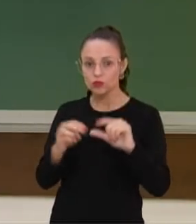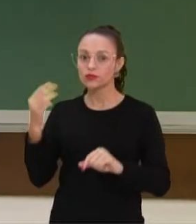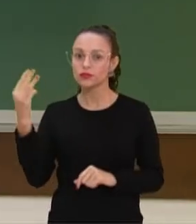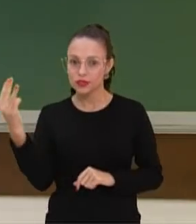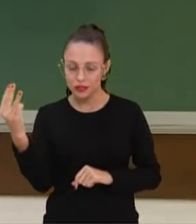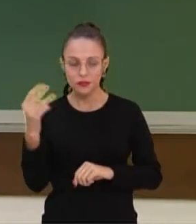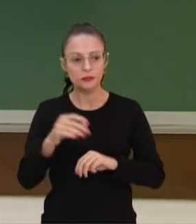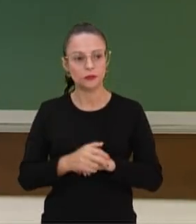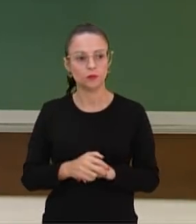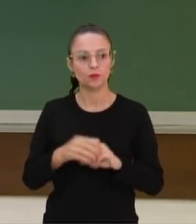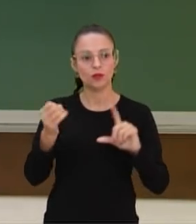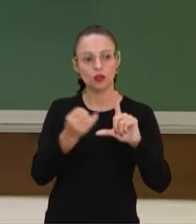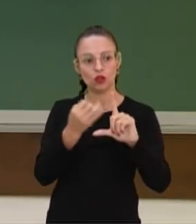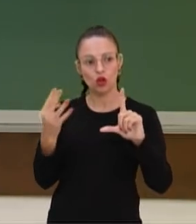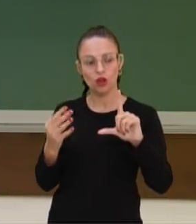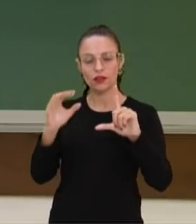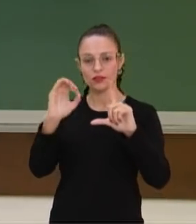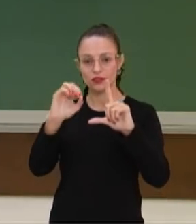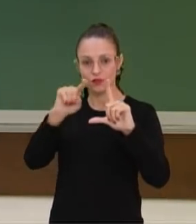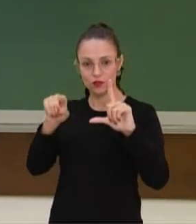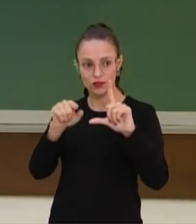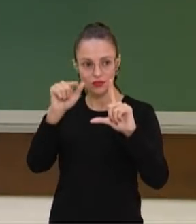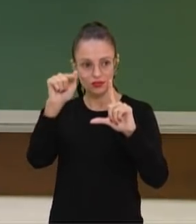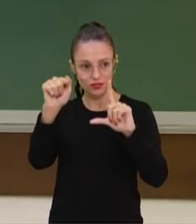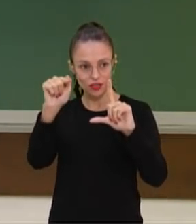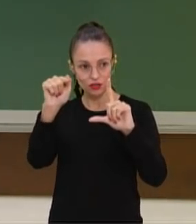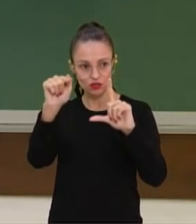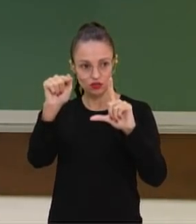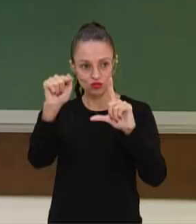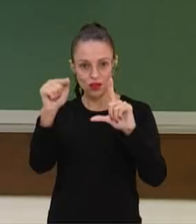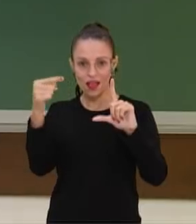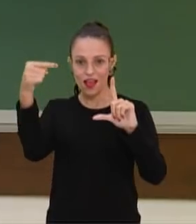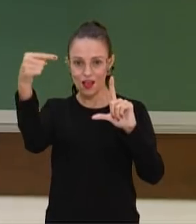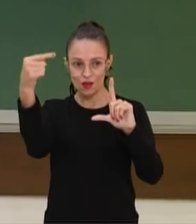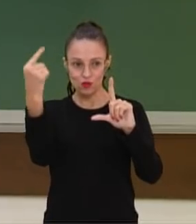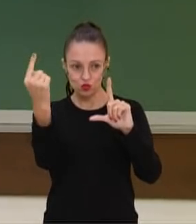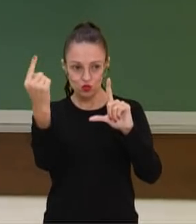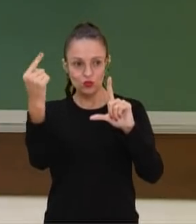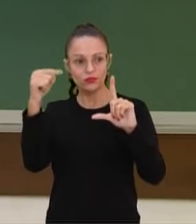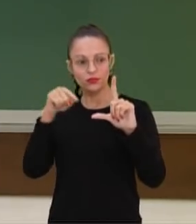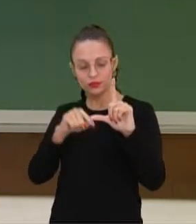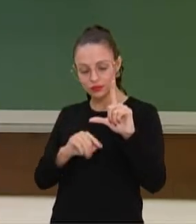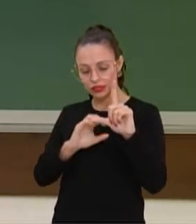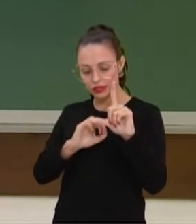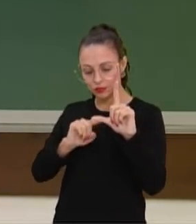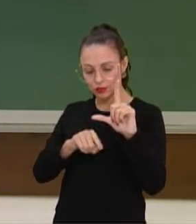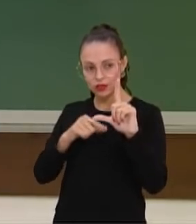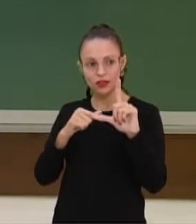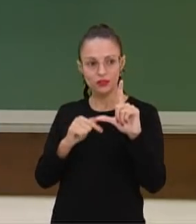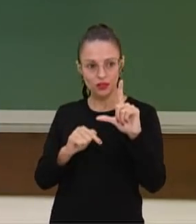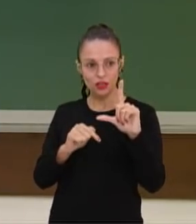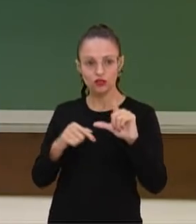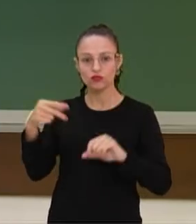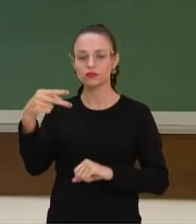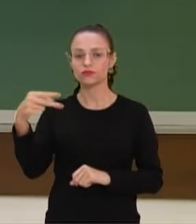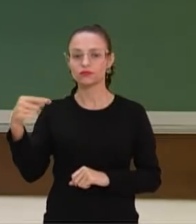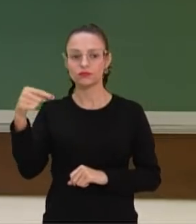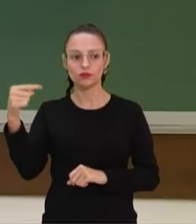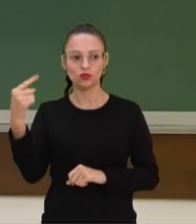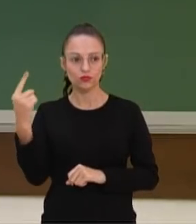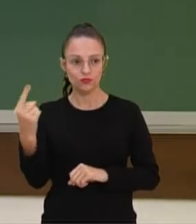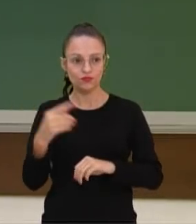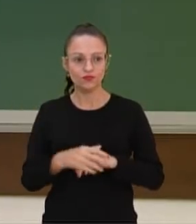3. Log de 0,7 elevado a 1 na base 0,7 é 1.